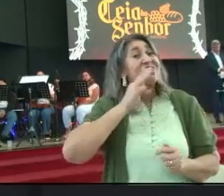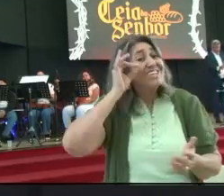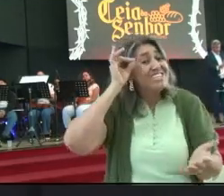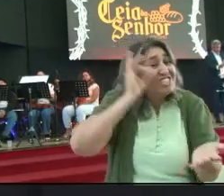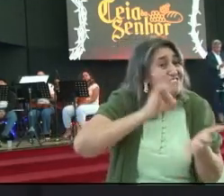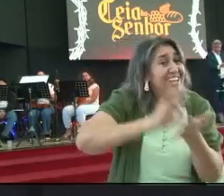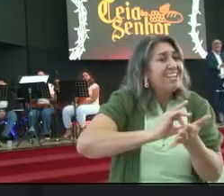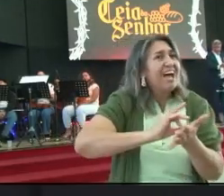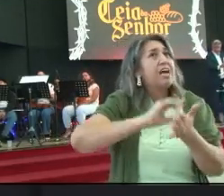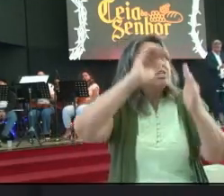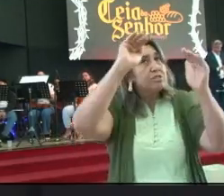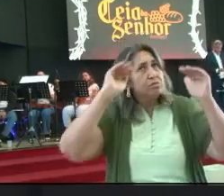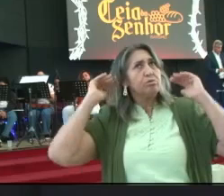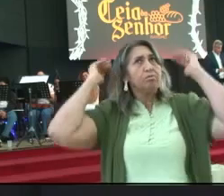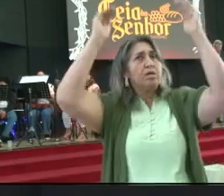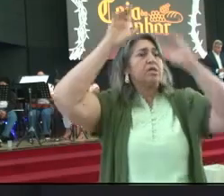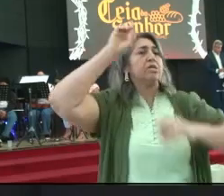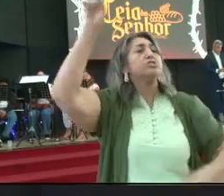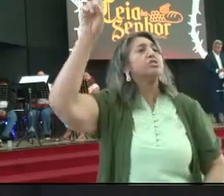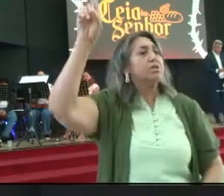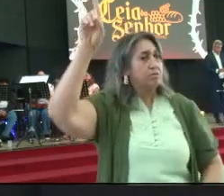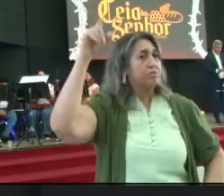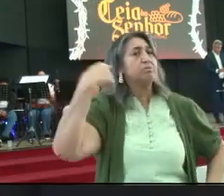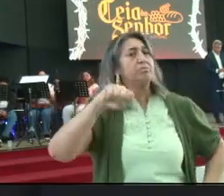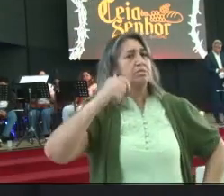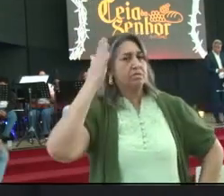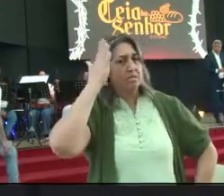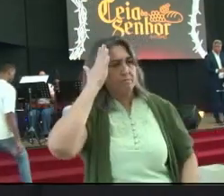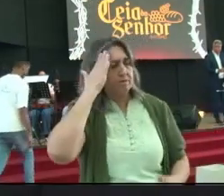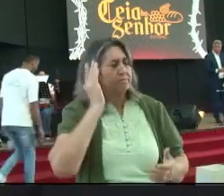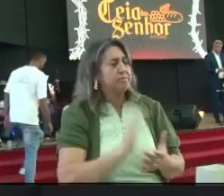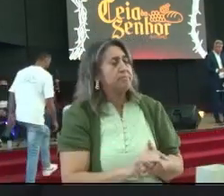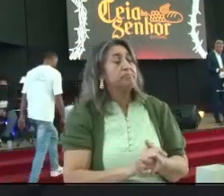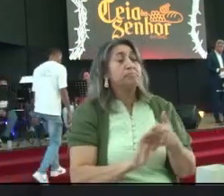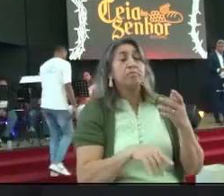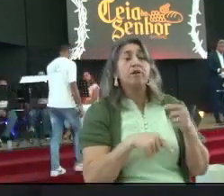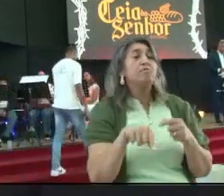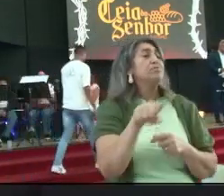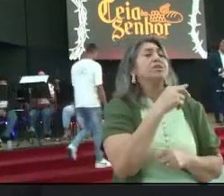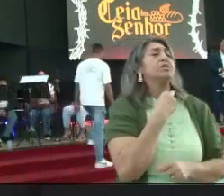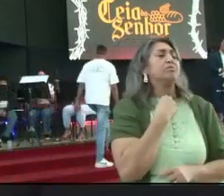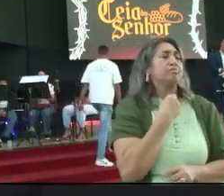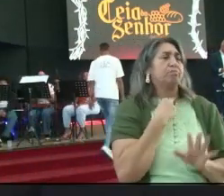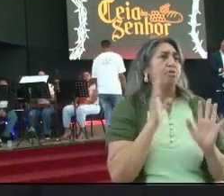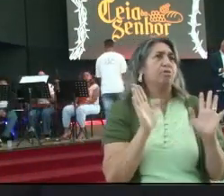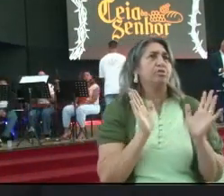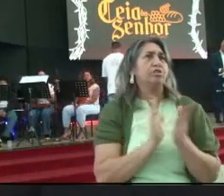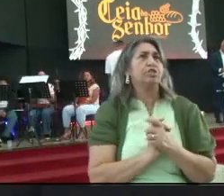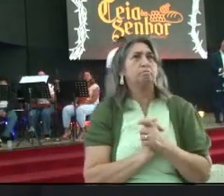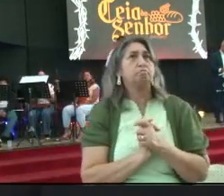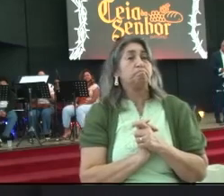soberania de Deus. Você não pode